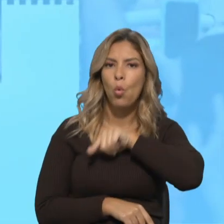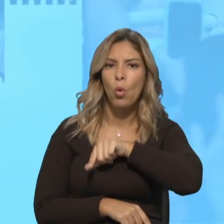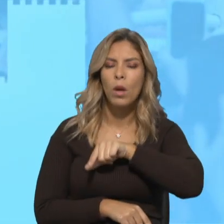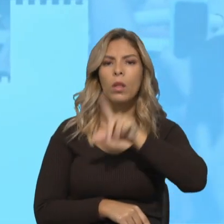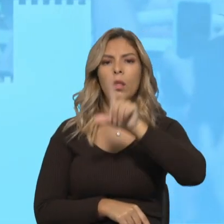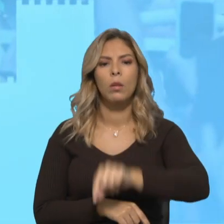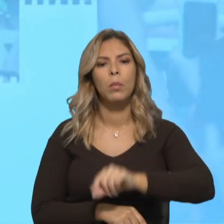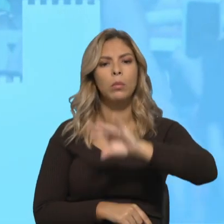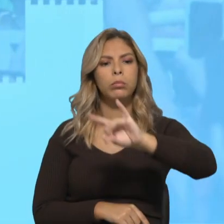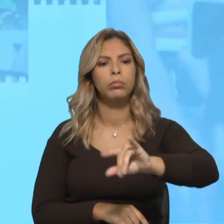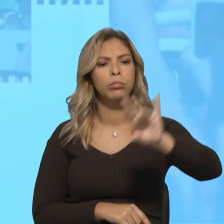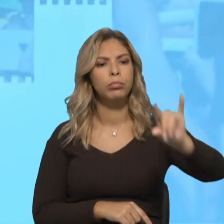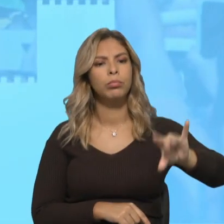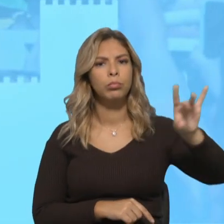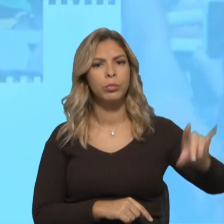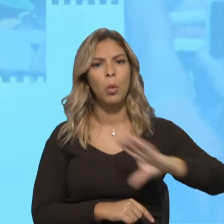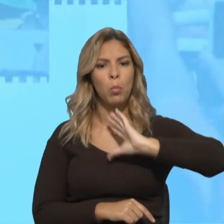mundo.